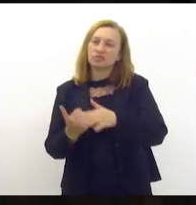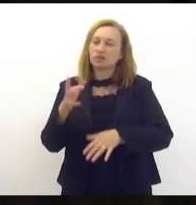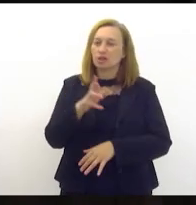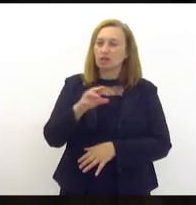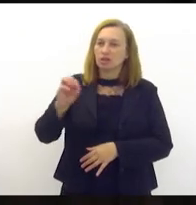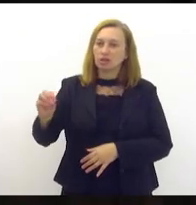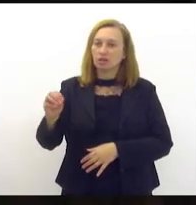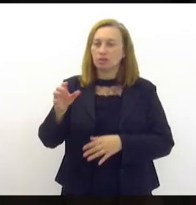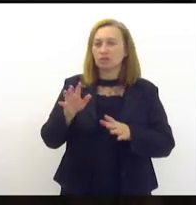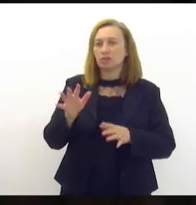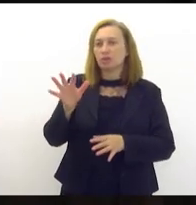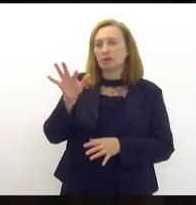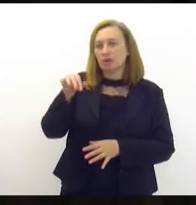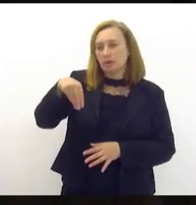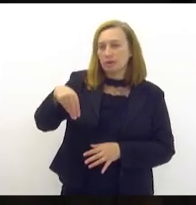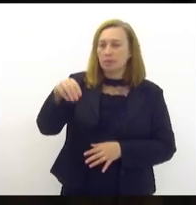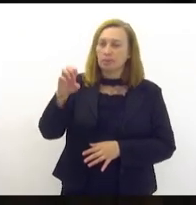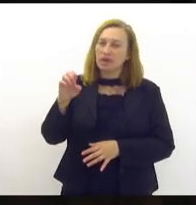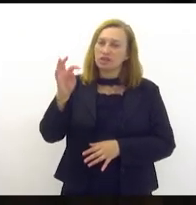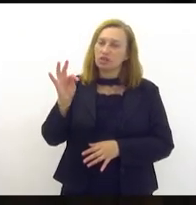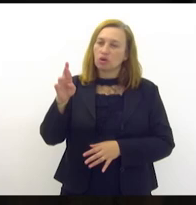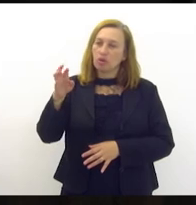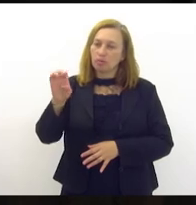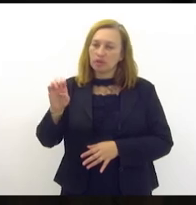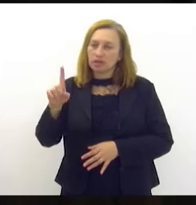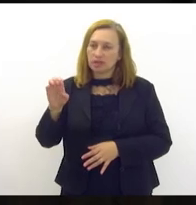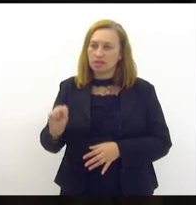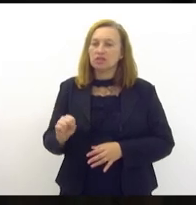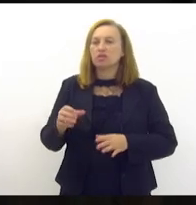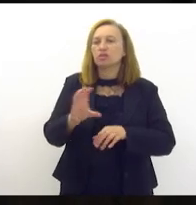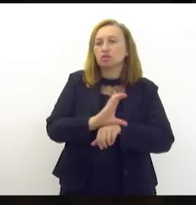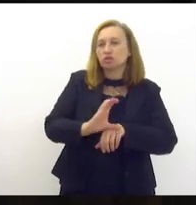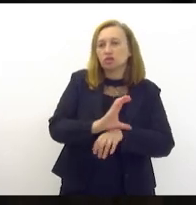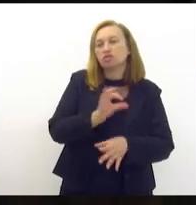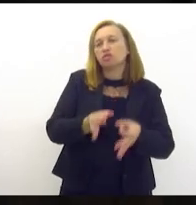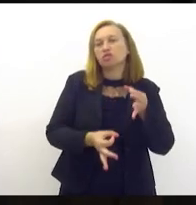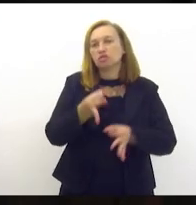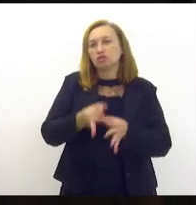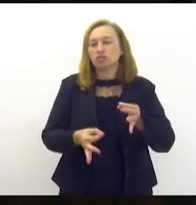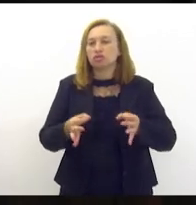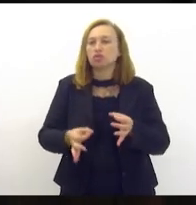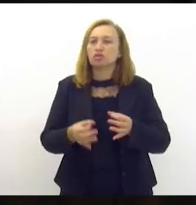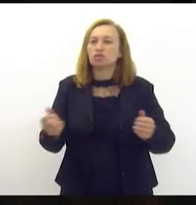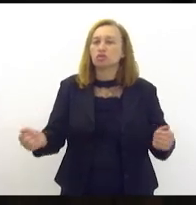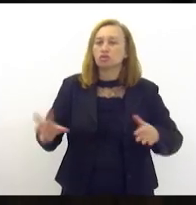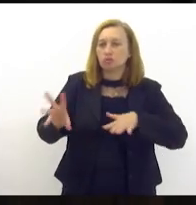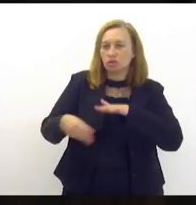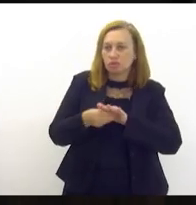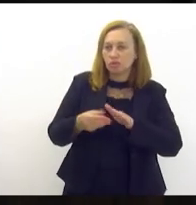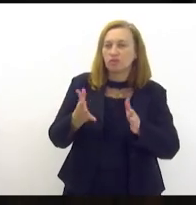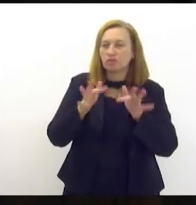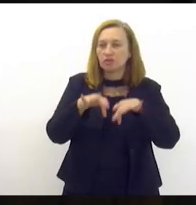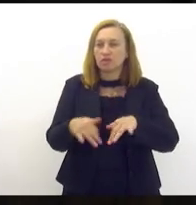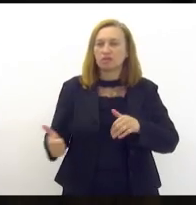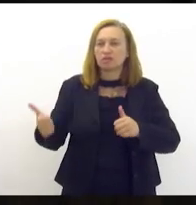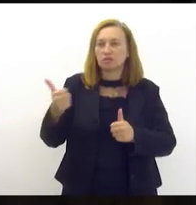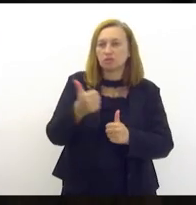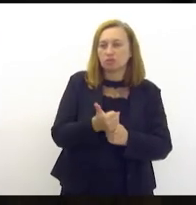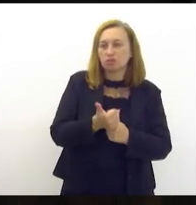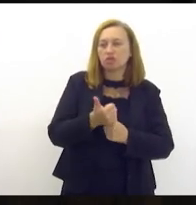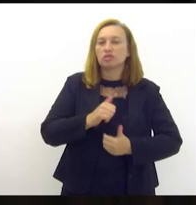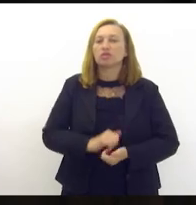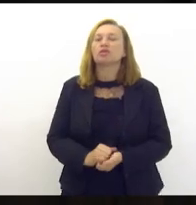forma que menciona. Parecer da Comissão de Constituição e Justiça pela constitucionalidade com emenda, concluindo por